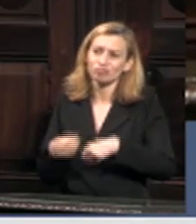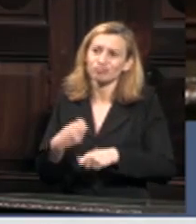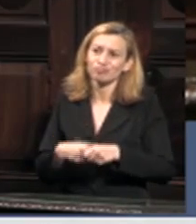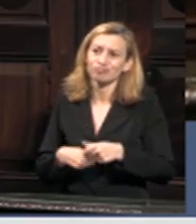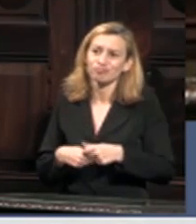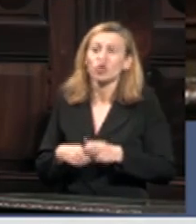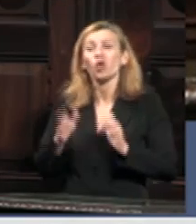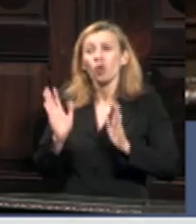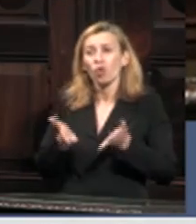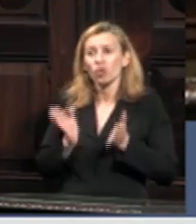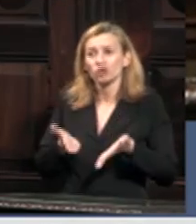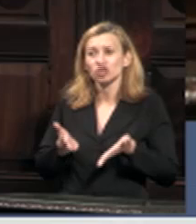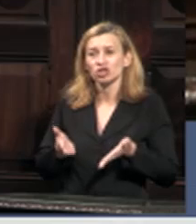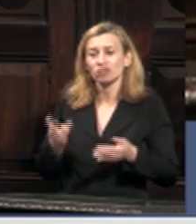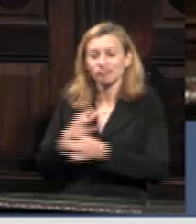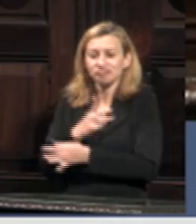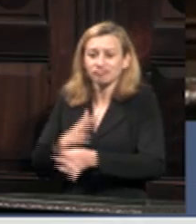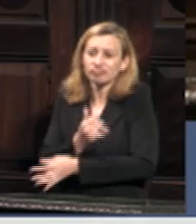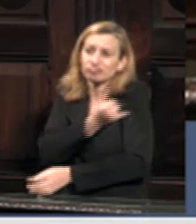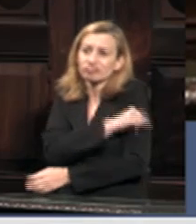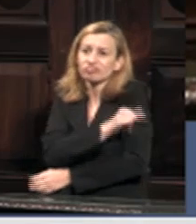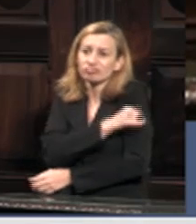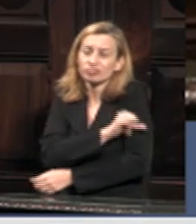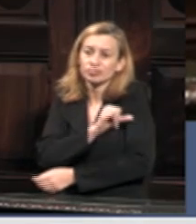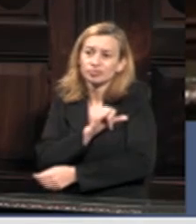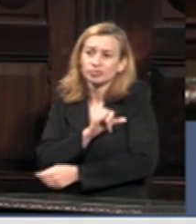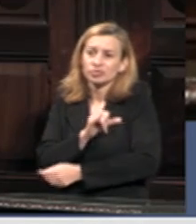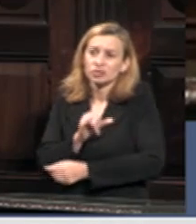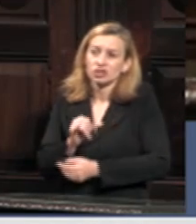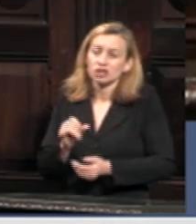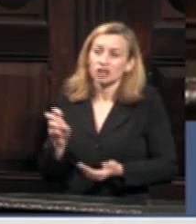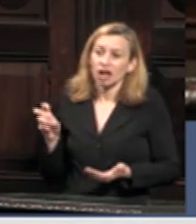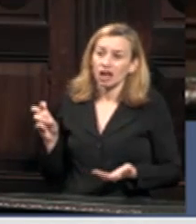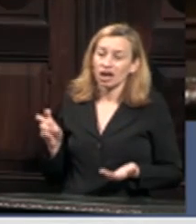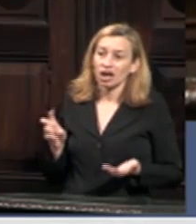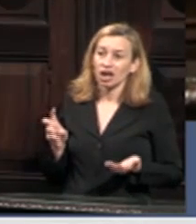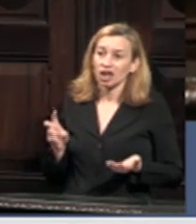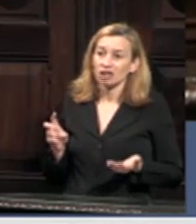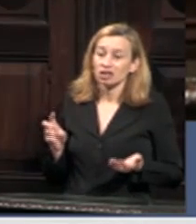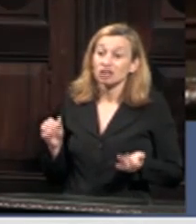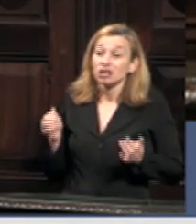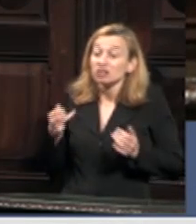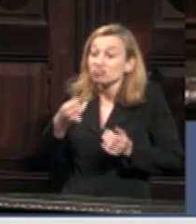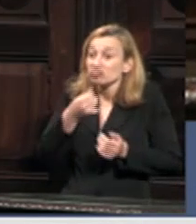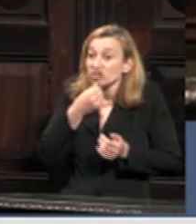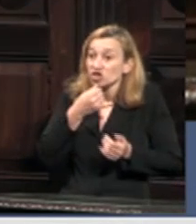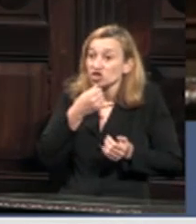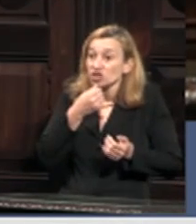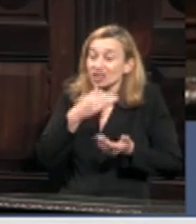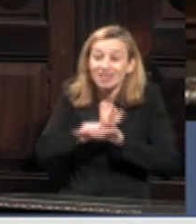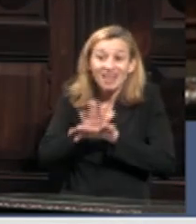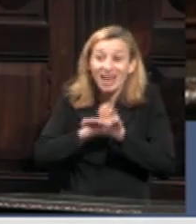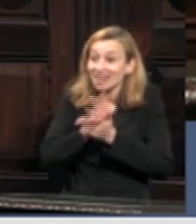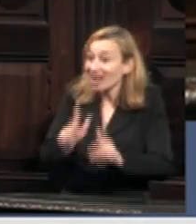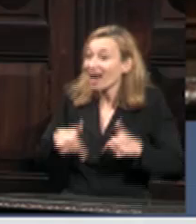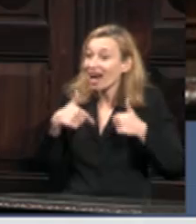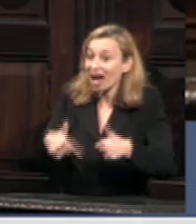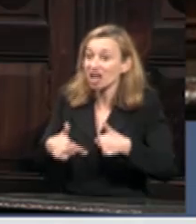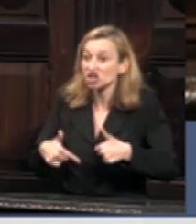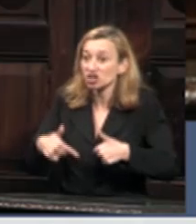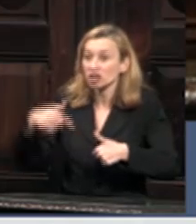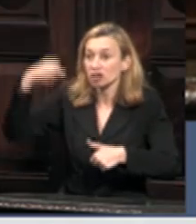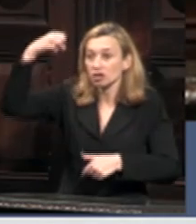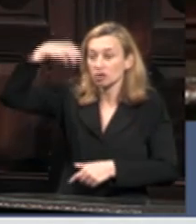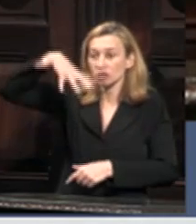pública. Hoje, a cidade do Rio de Janeiro está de joelhos. Nada funciona no Rio de Janeiro. Da iluminação